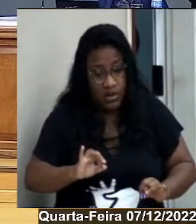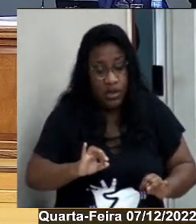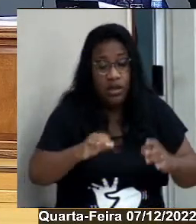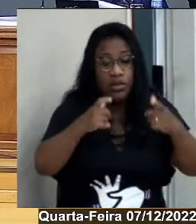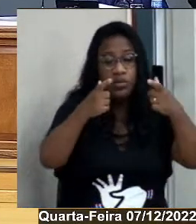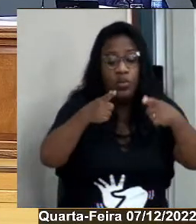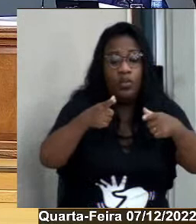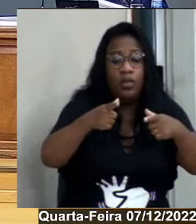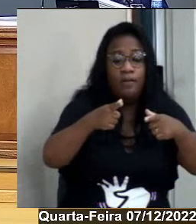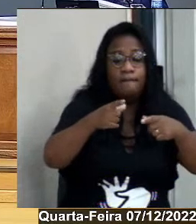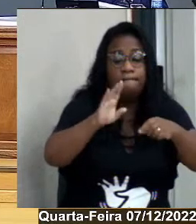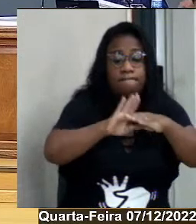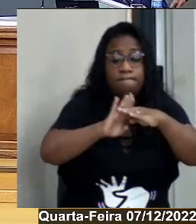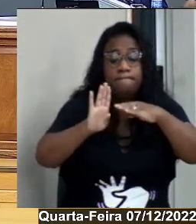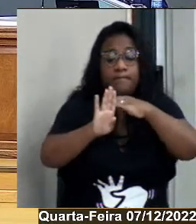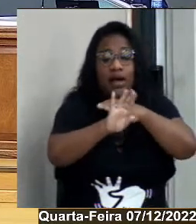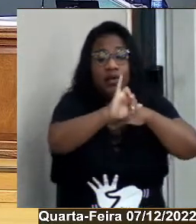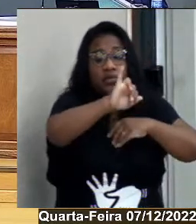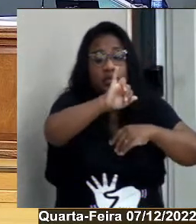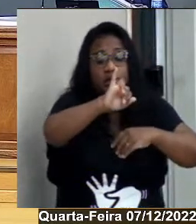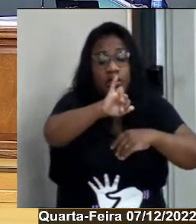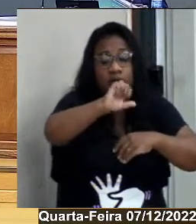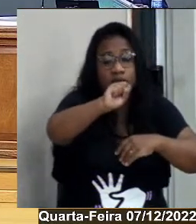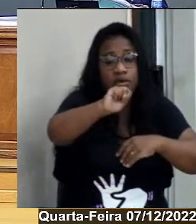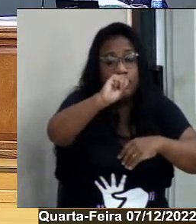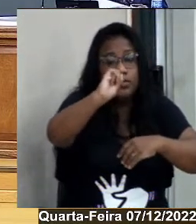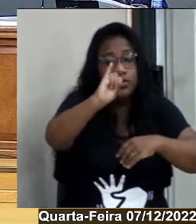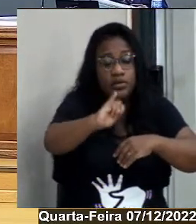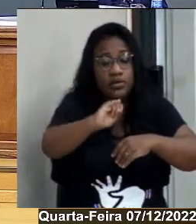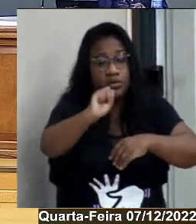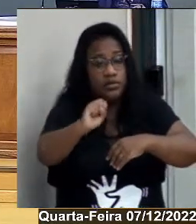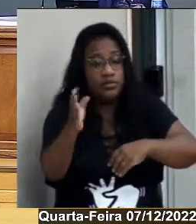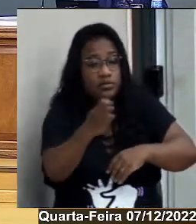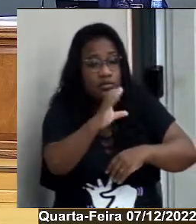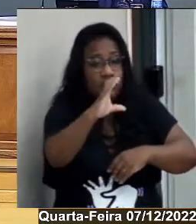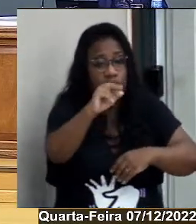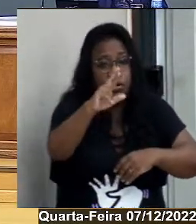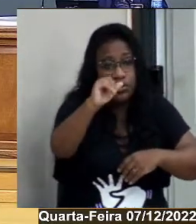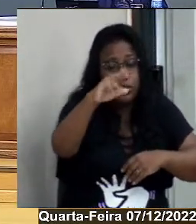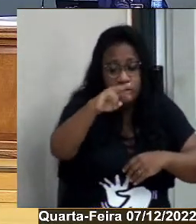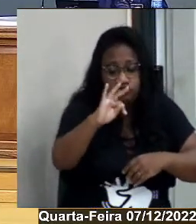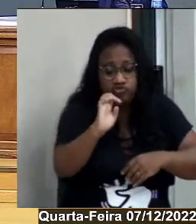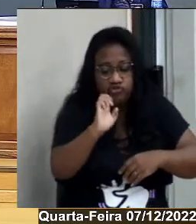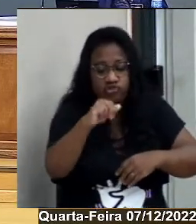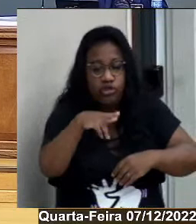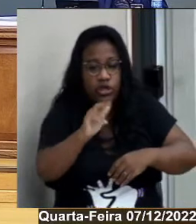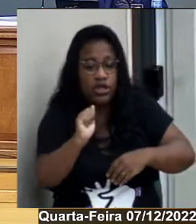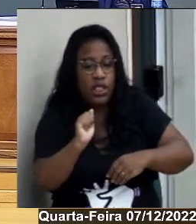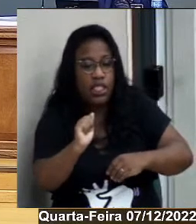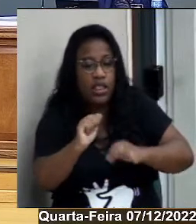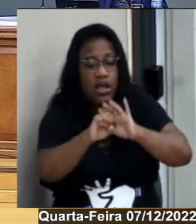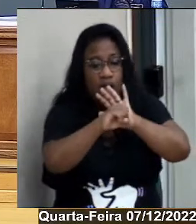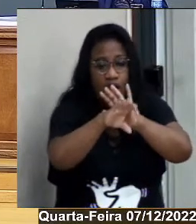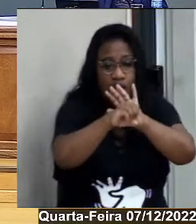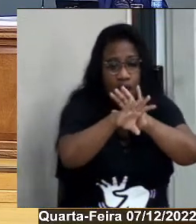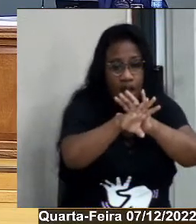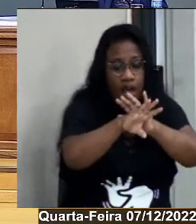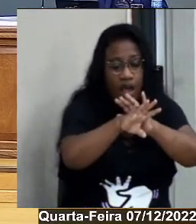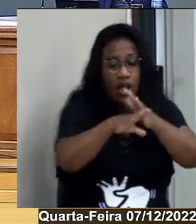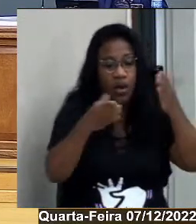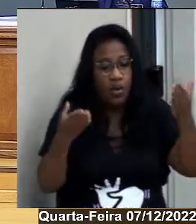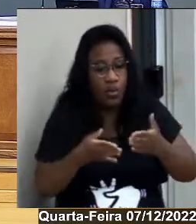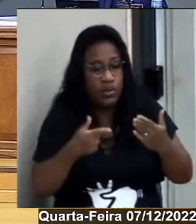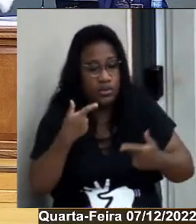Isis Cristina. A indicação está em discussão, presidente. A indicação número 649/2022